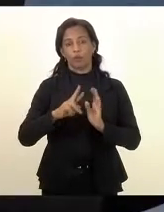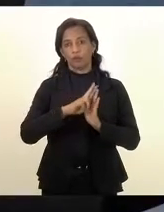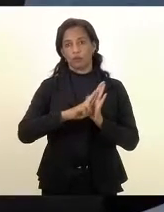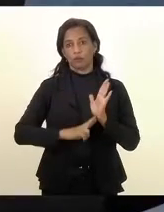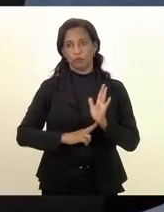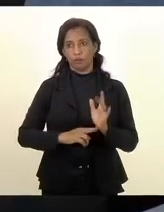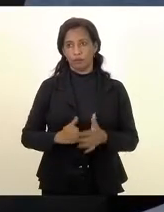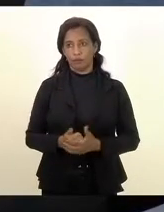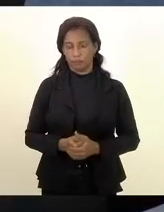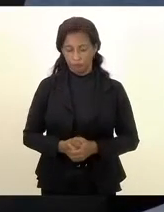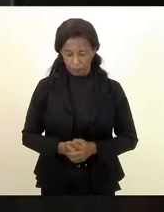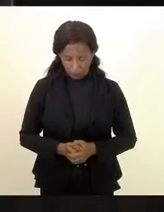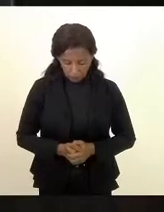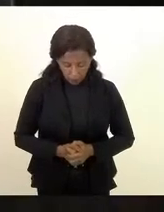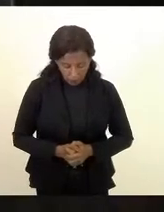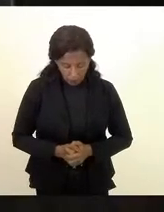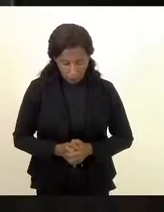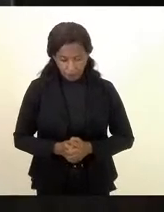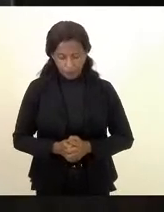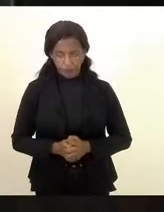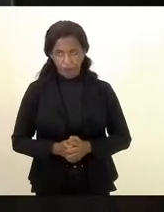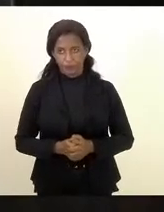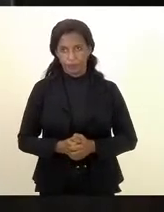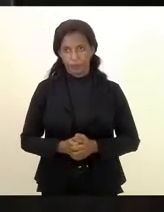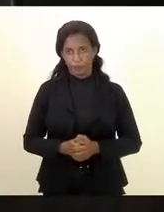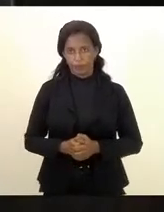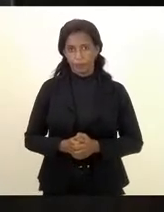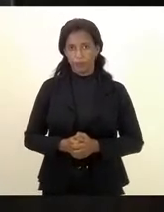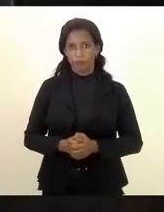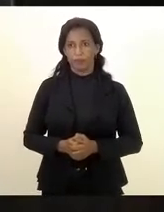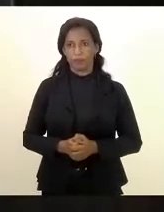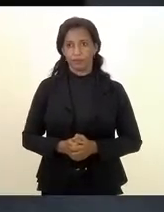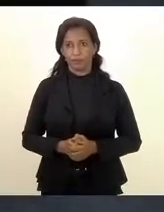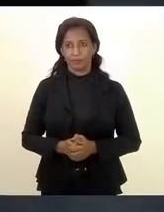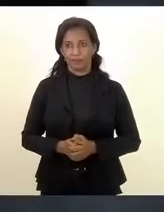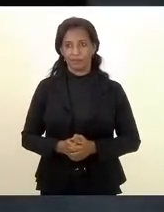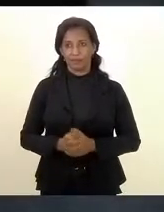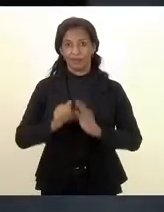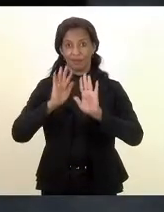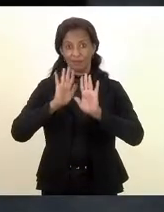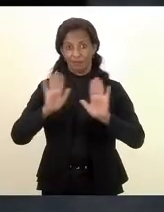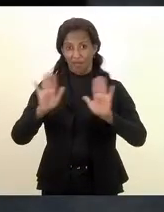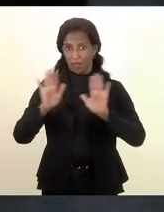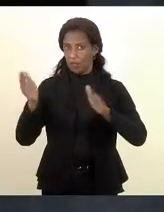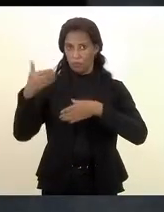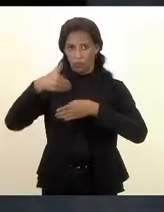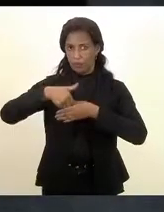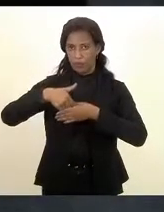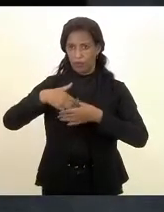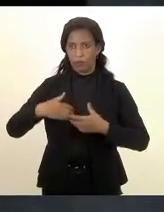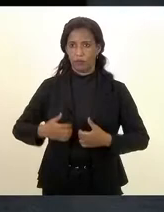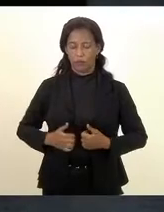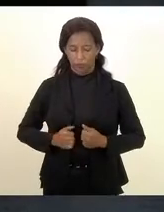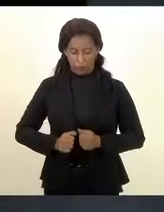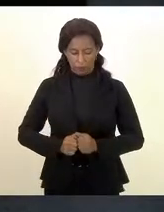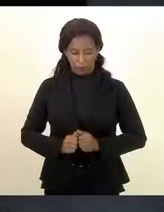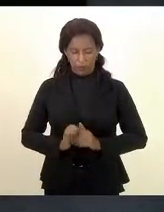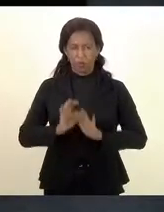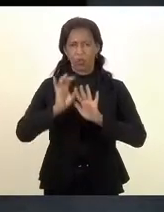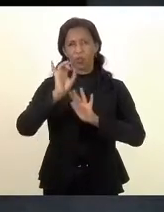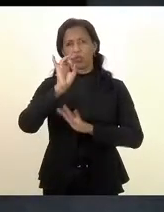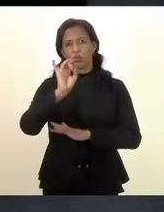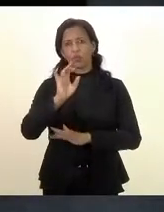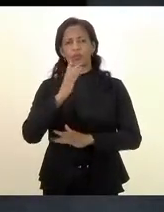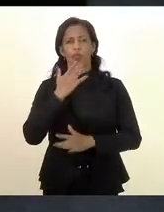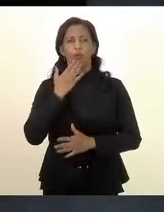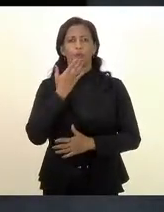a presidência antes de eu fazer ainda não estou fazendo o voto divergente queria fazer uma